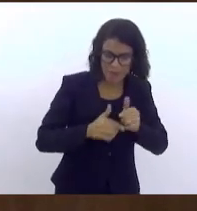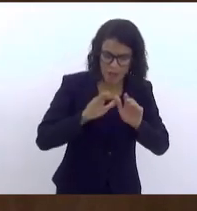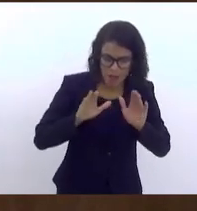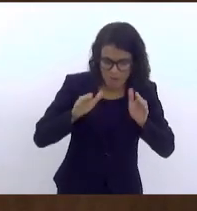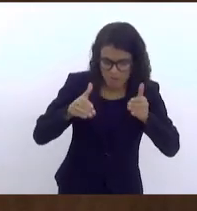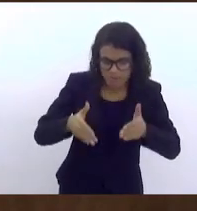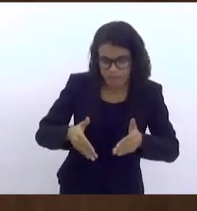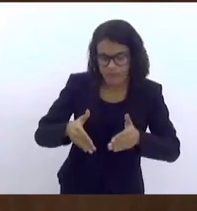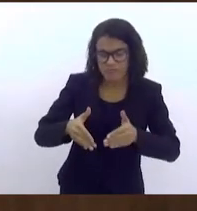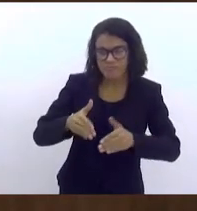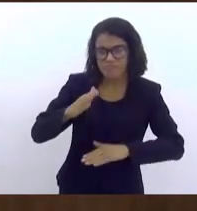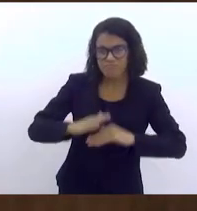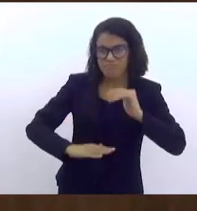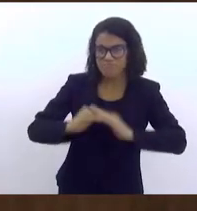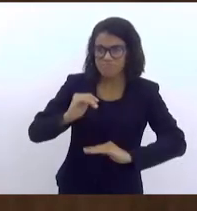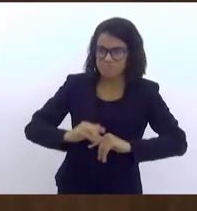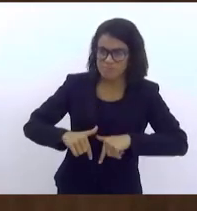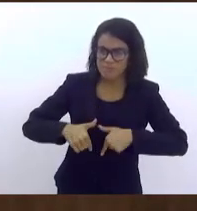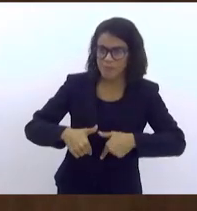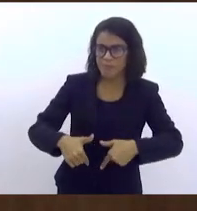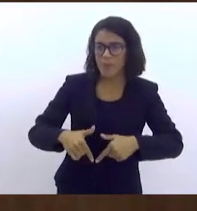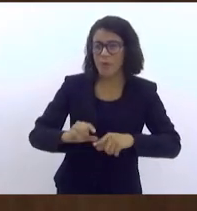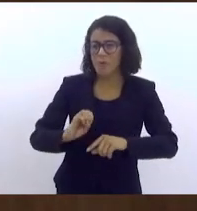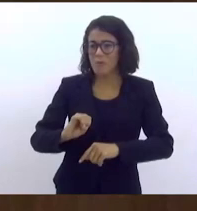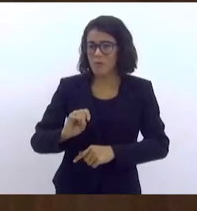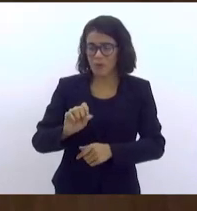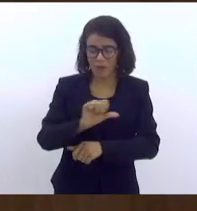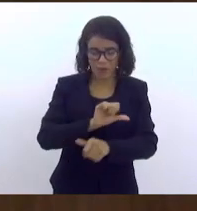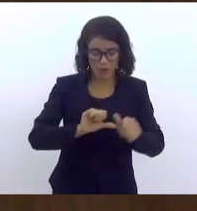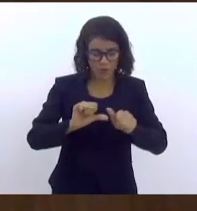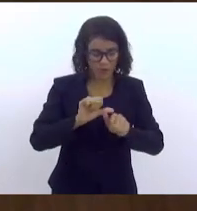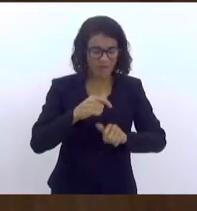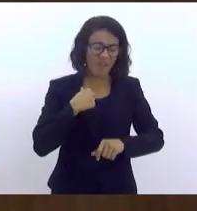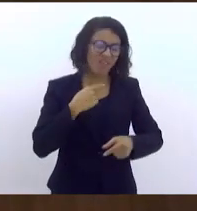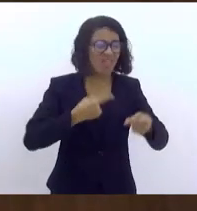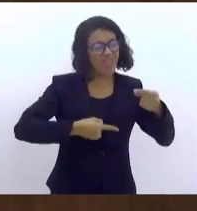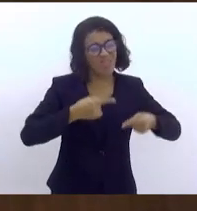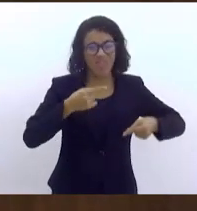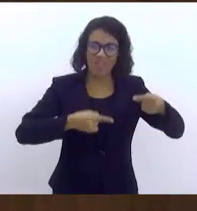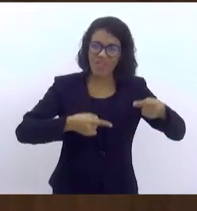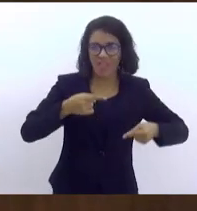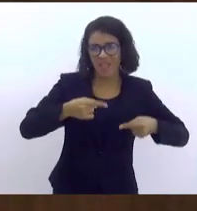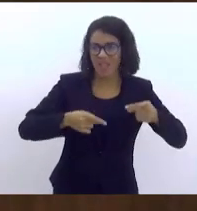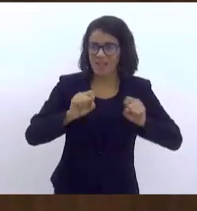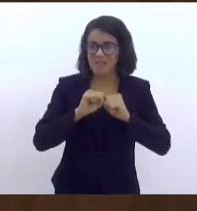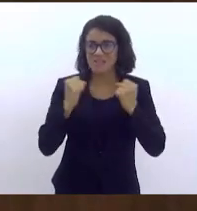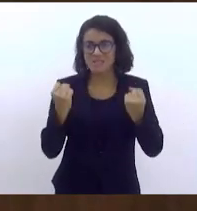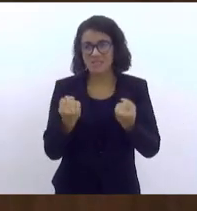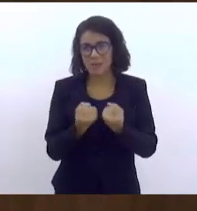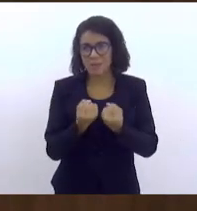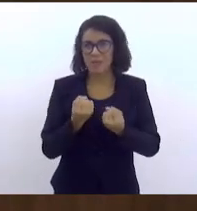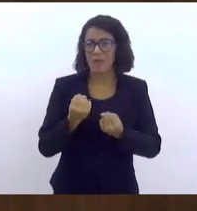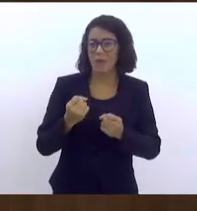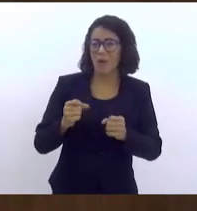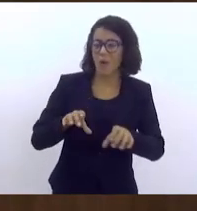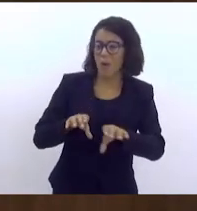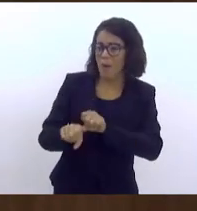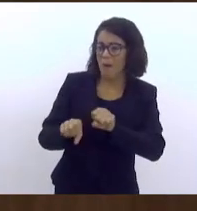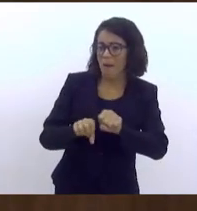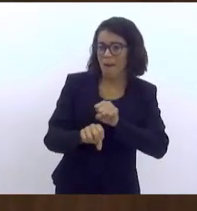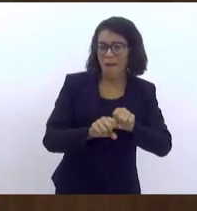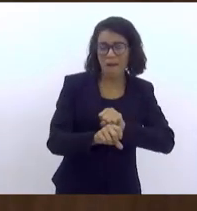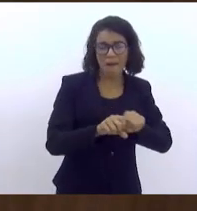efetivações porque senão nós vamos ficar discutindo com o seminários como capacitações